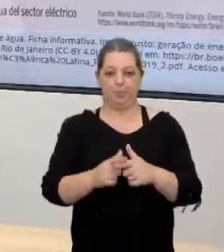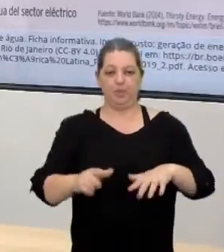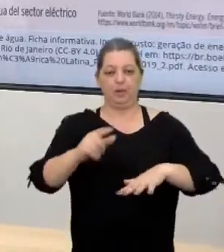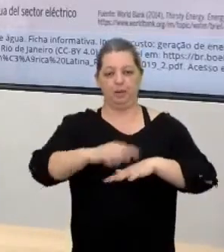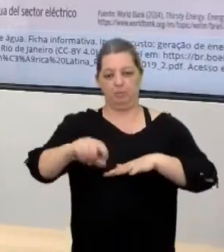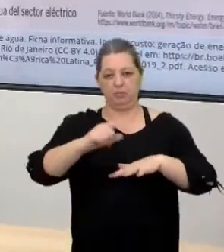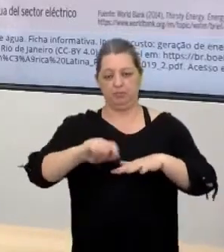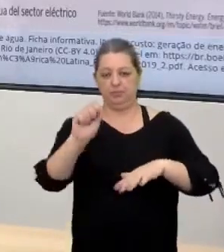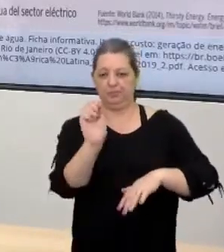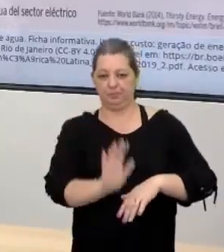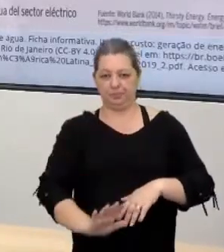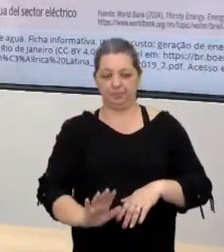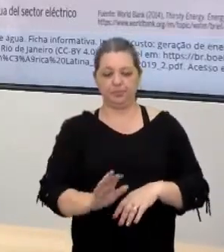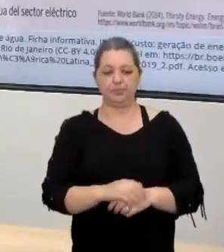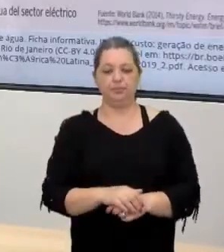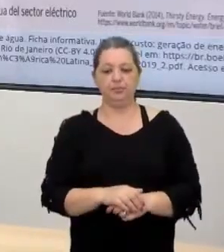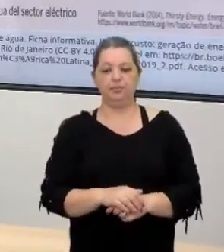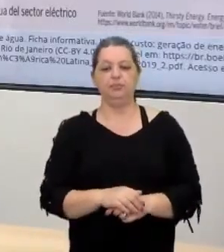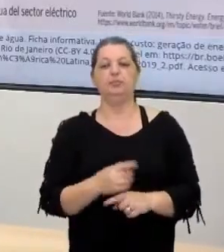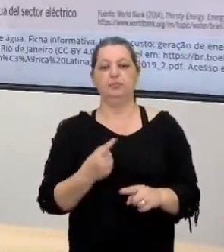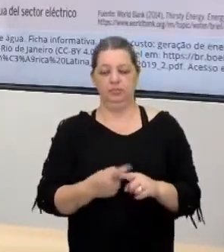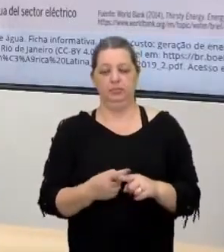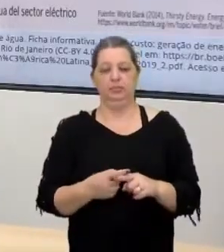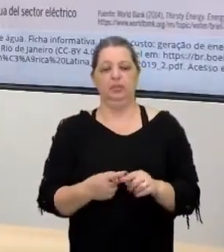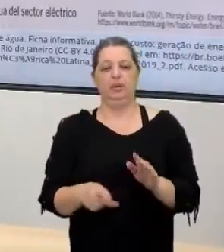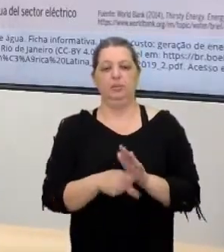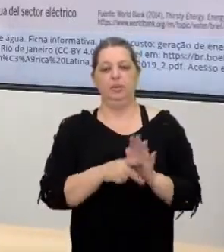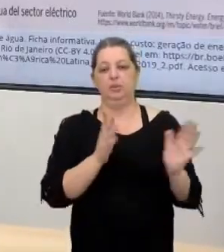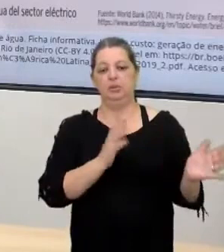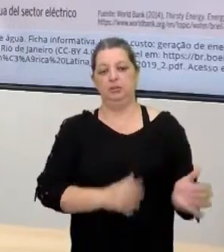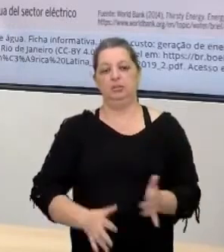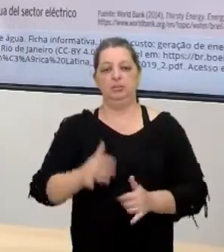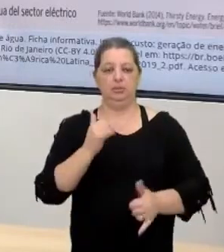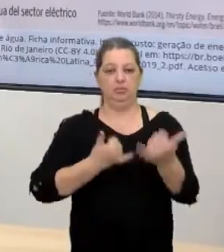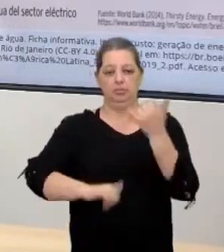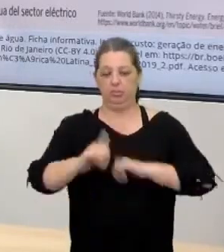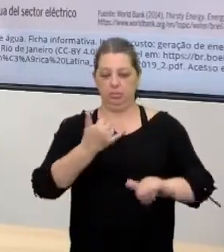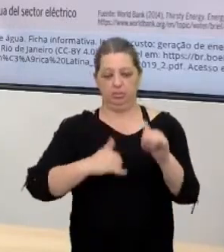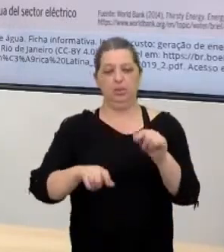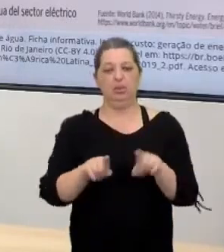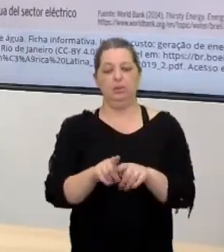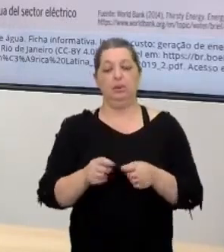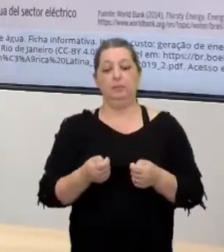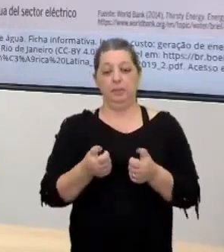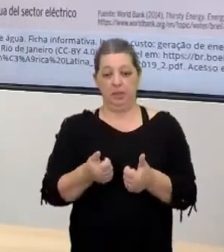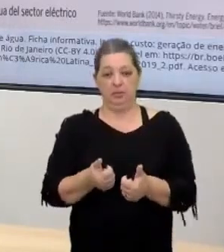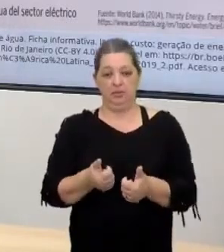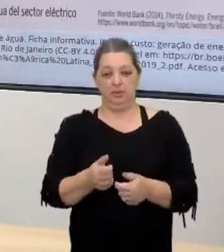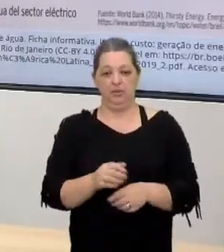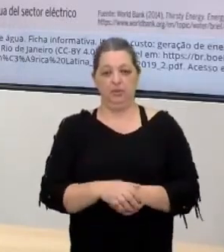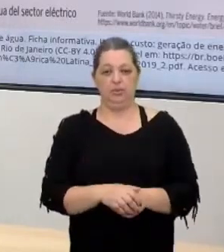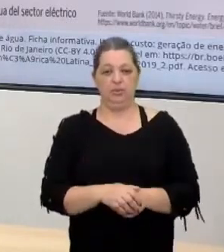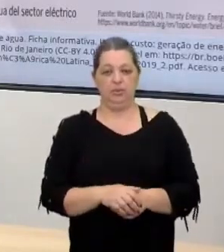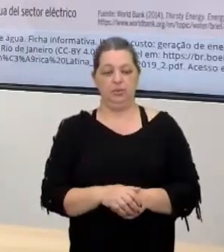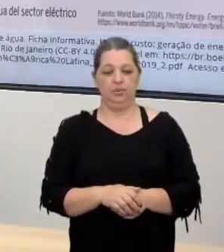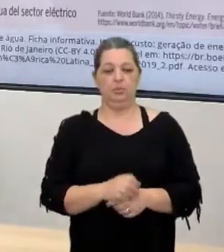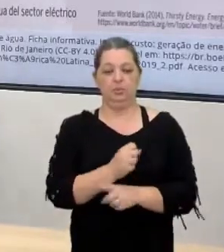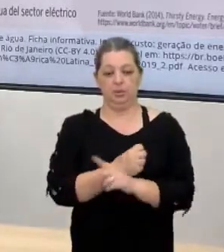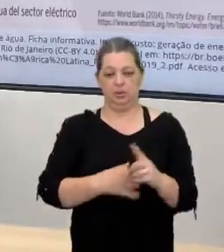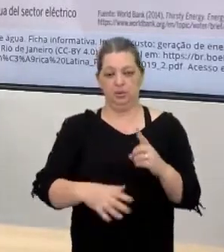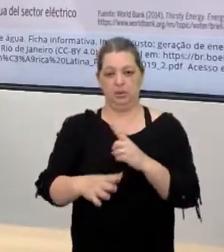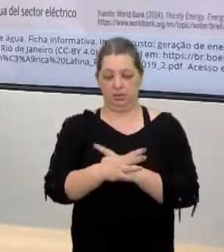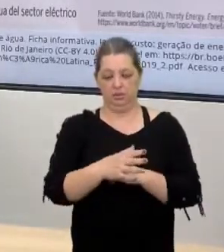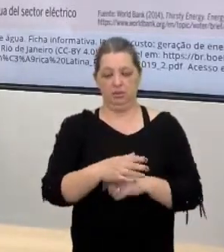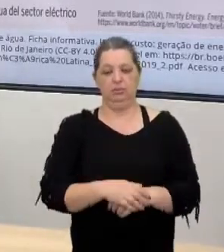africano, né, porque, logicamente, gera energia elétrica, também está gerando aí benefícios aí para a sociedade.